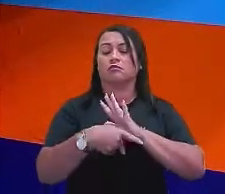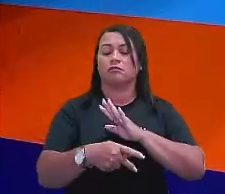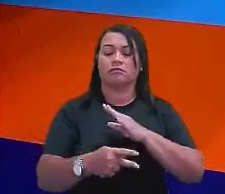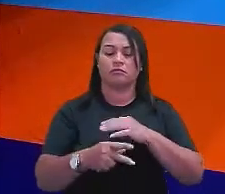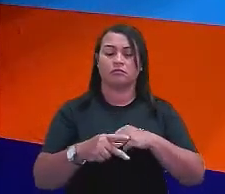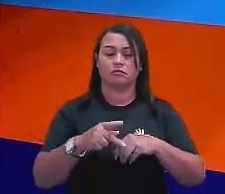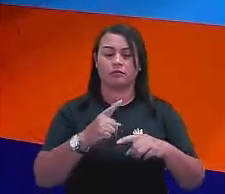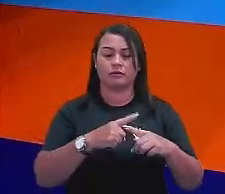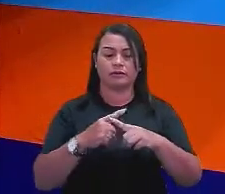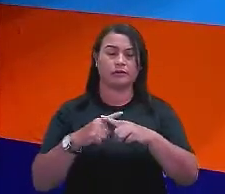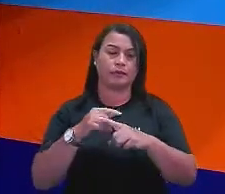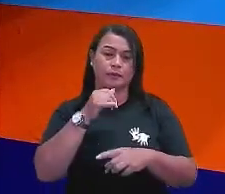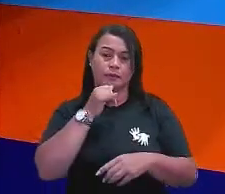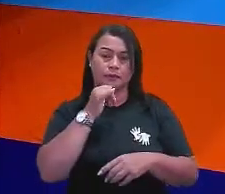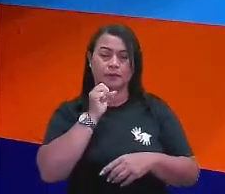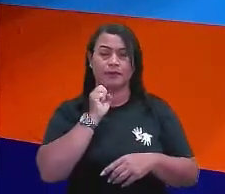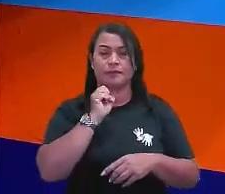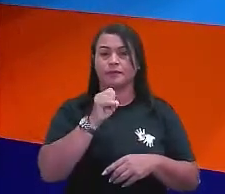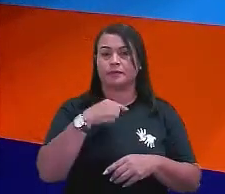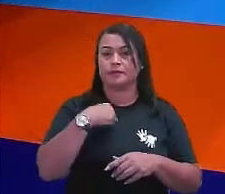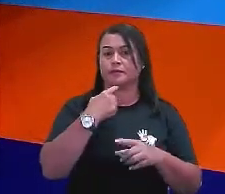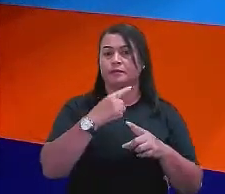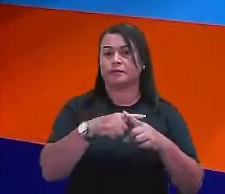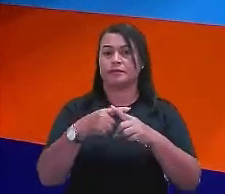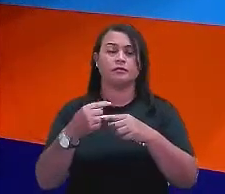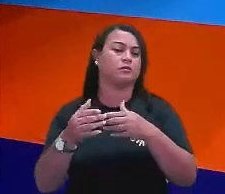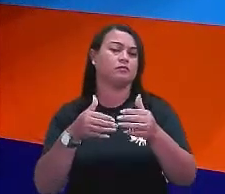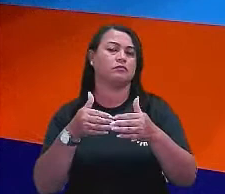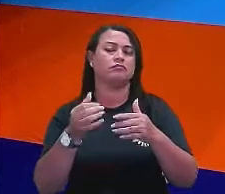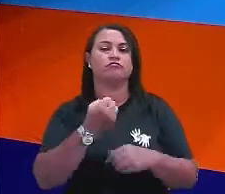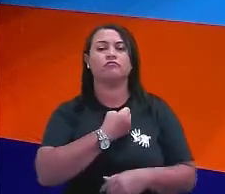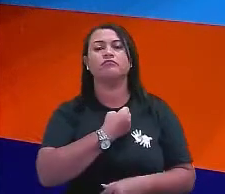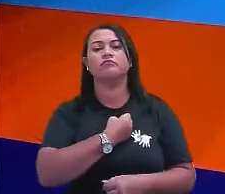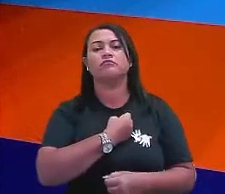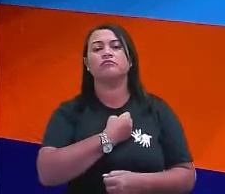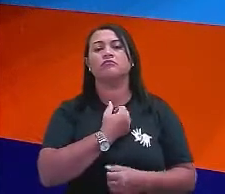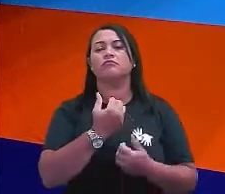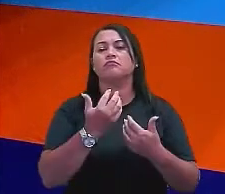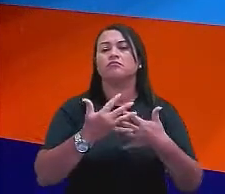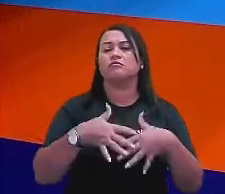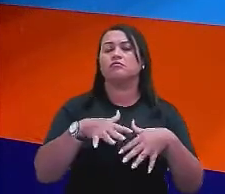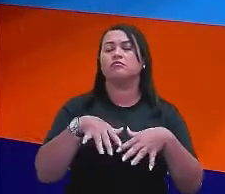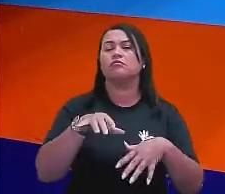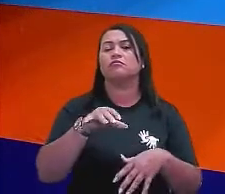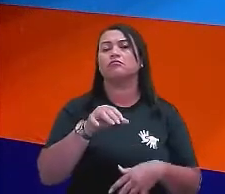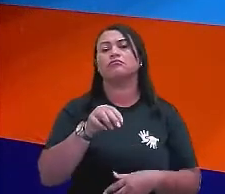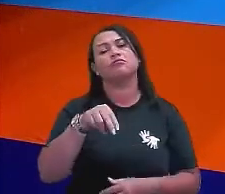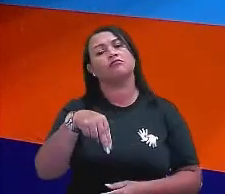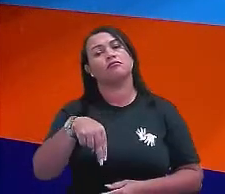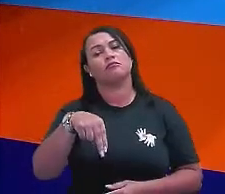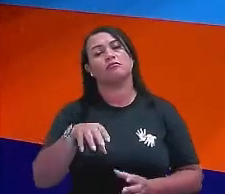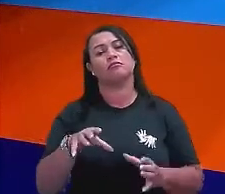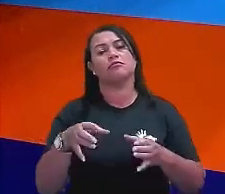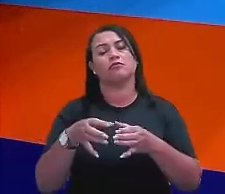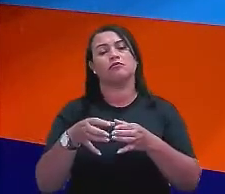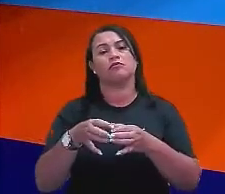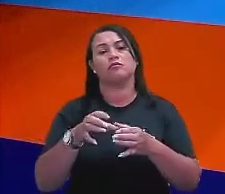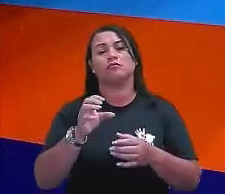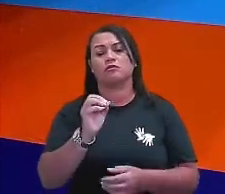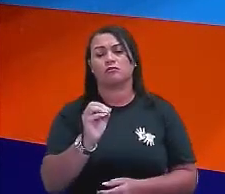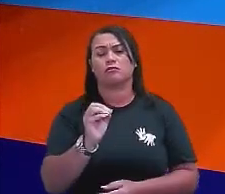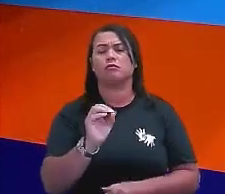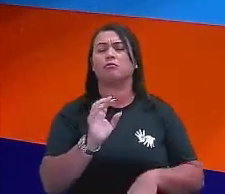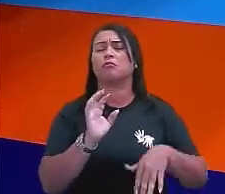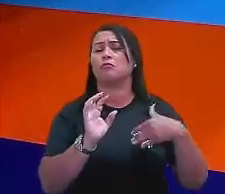exemplo, se eu multiplicar qualquer número natural por zero, que resultado vai dar? Como